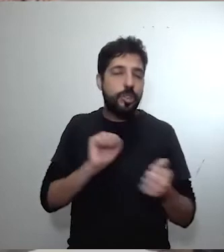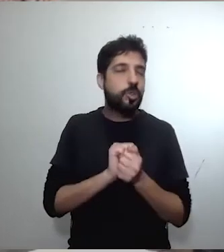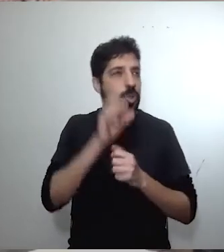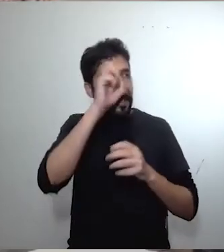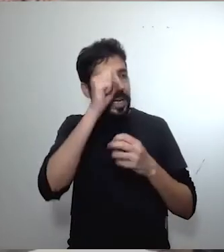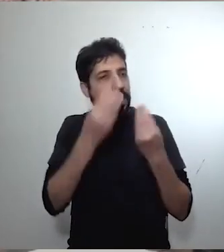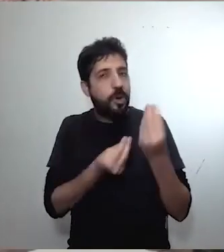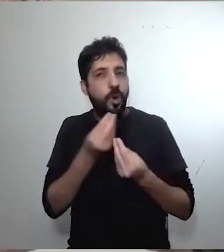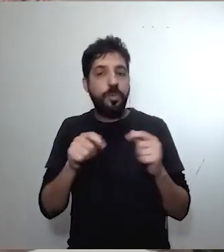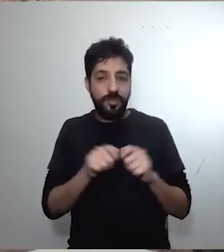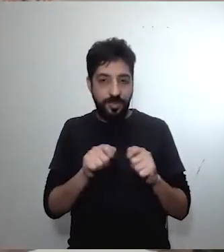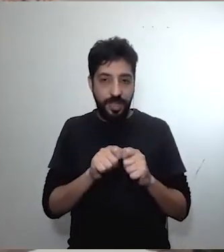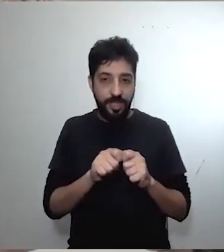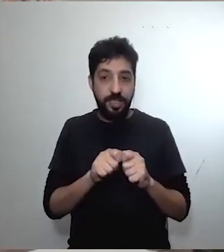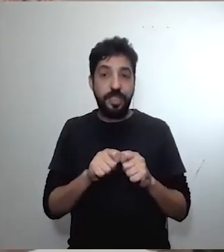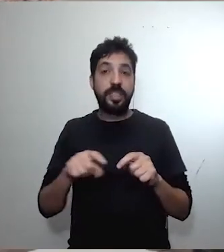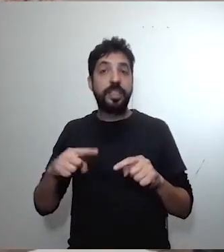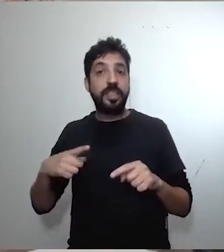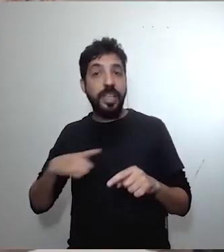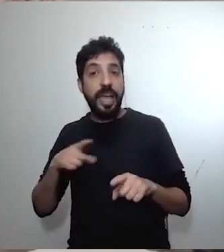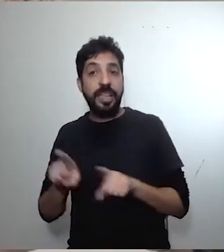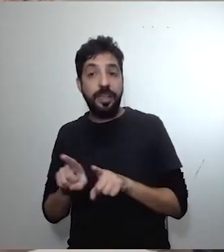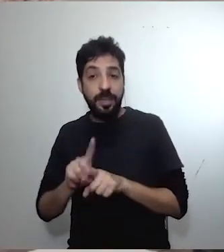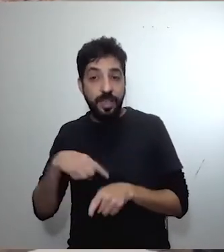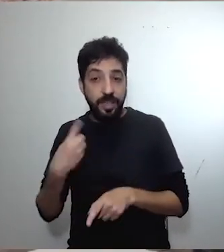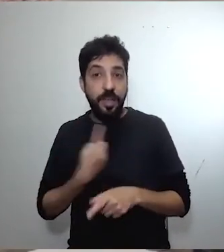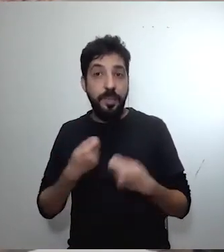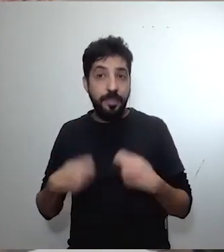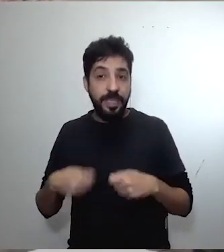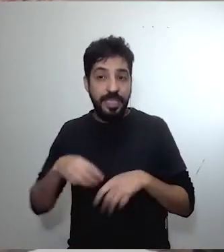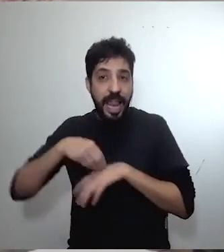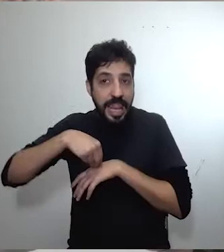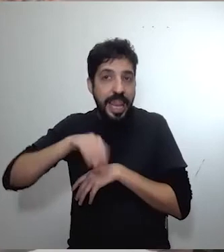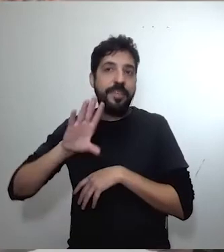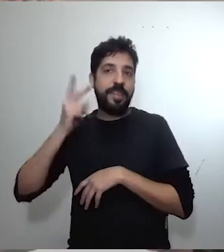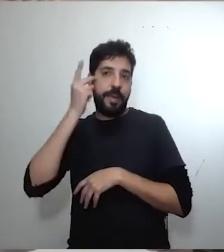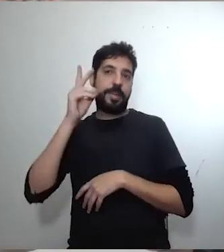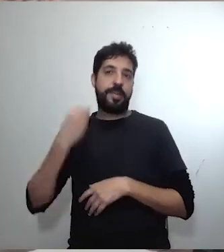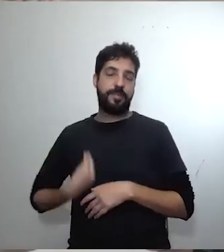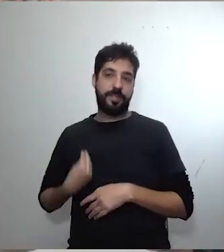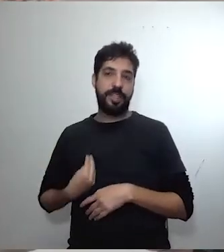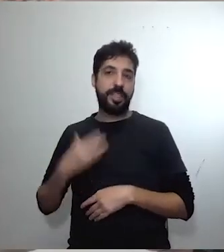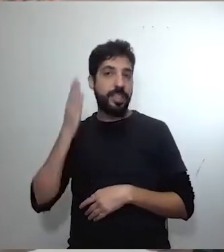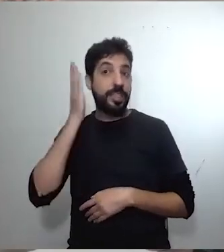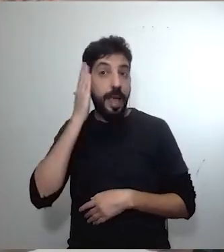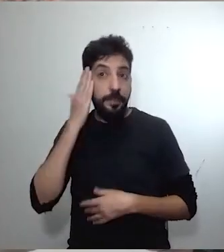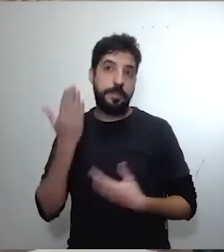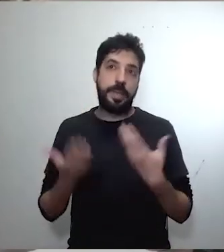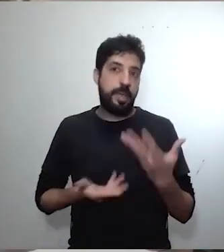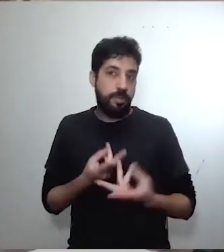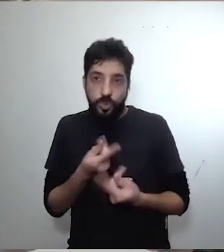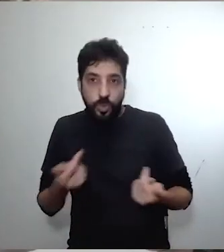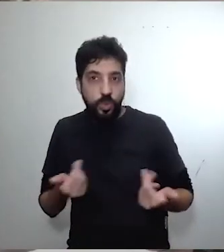se faz, como se produz o alimento, tem isso que eu acho que a gente tem que carregar para a vida mesmo, né? Que é saber se virar no